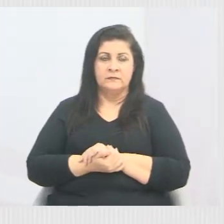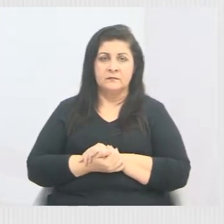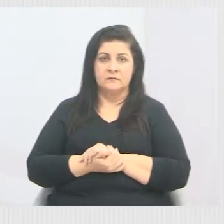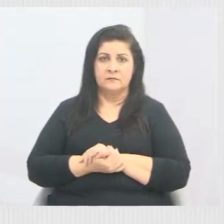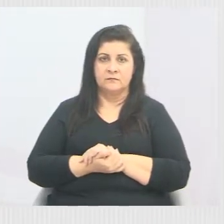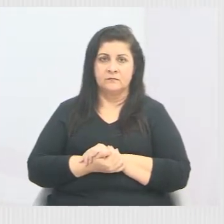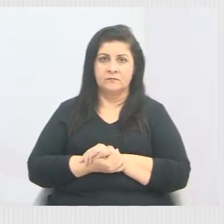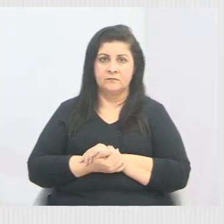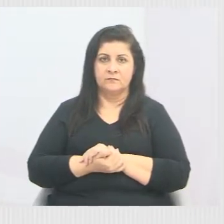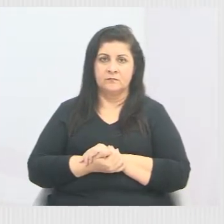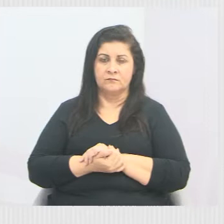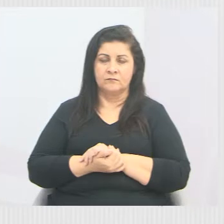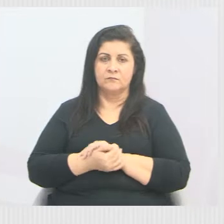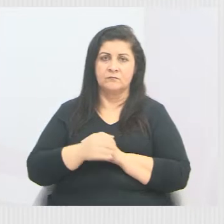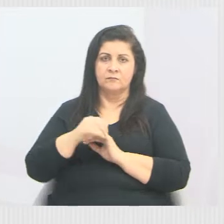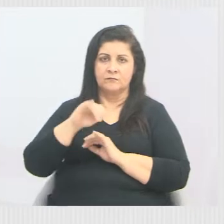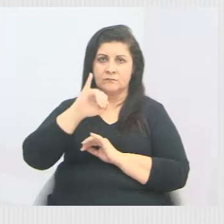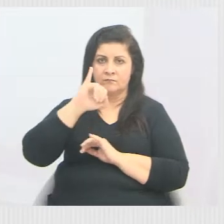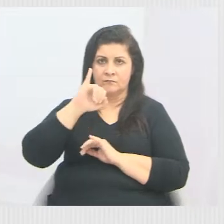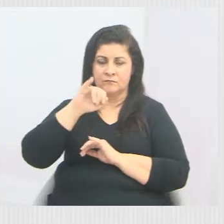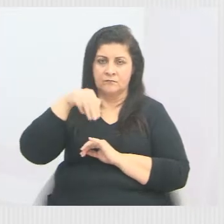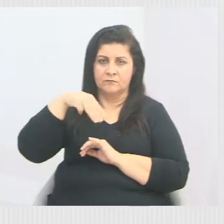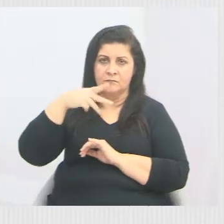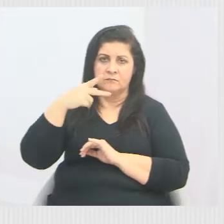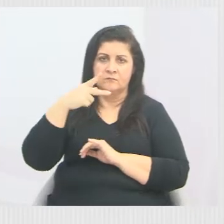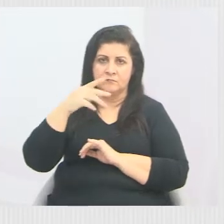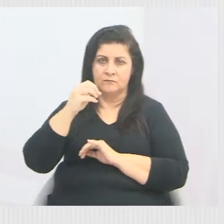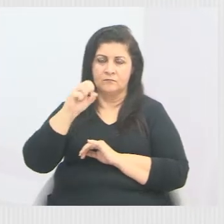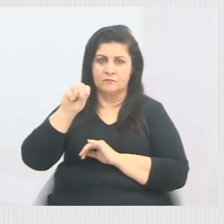Temos a receita tributária.